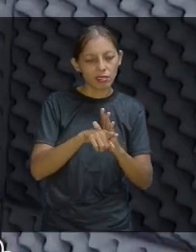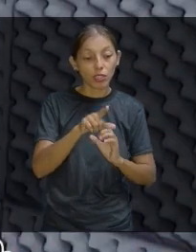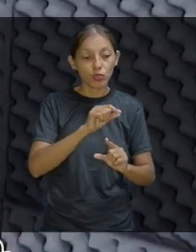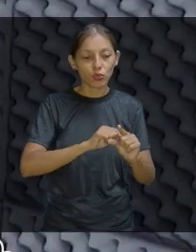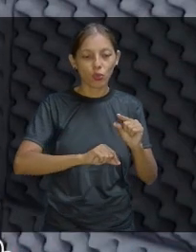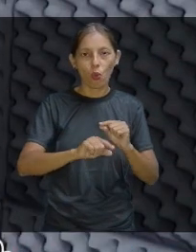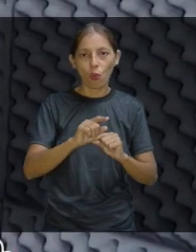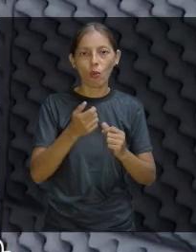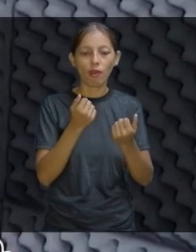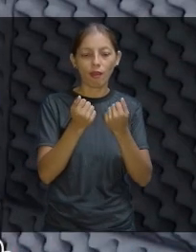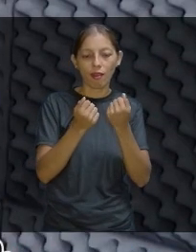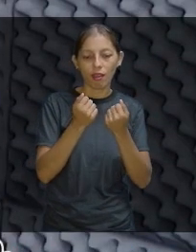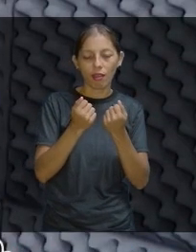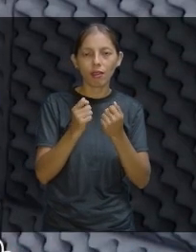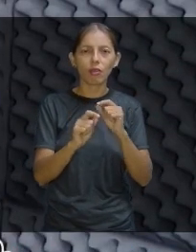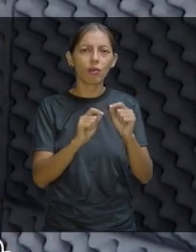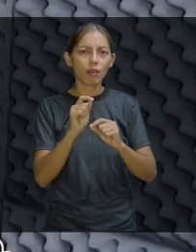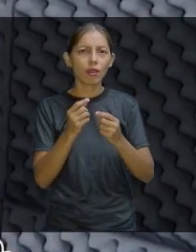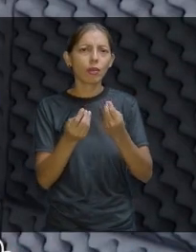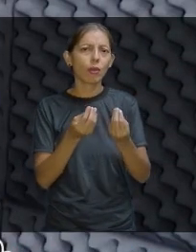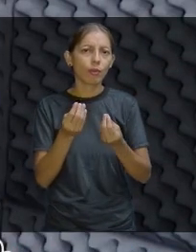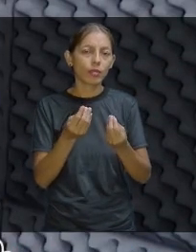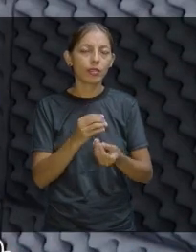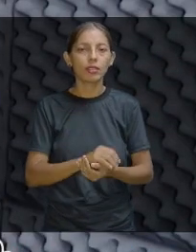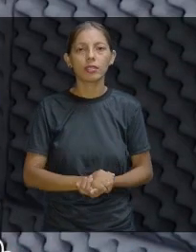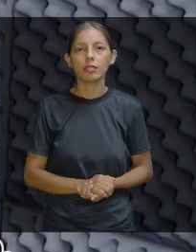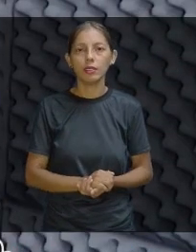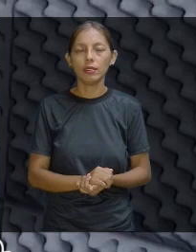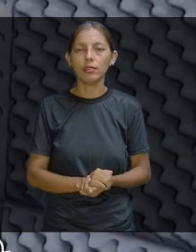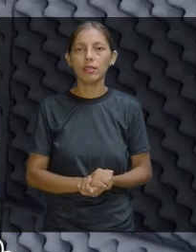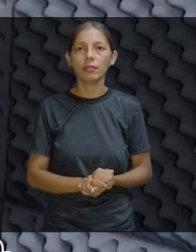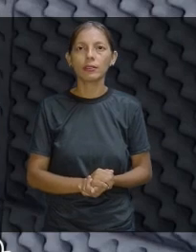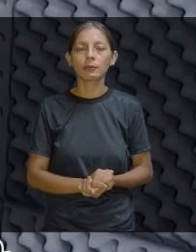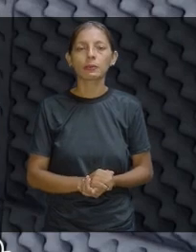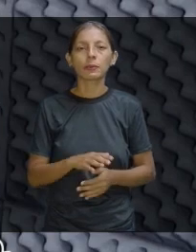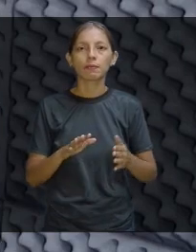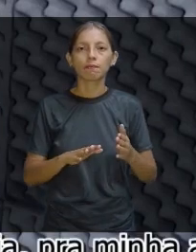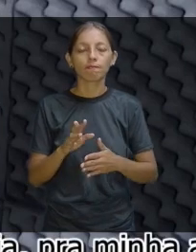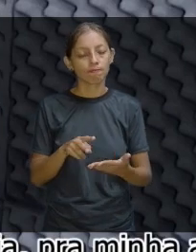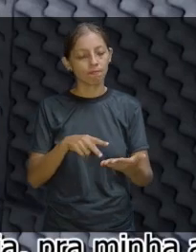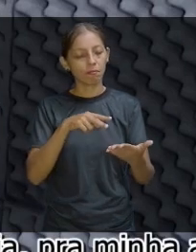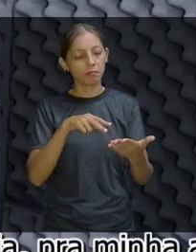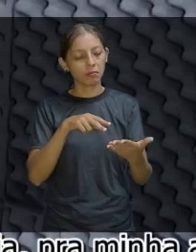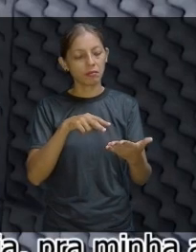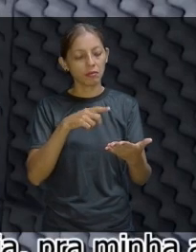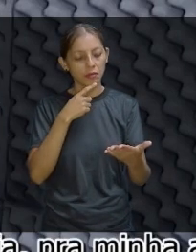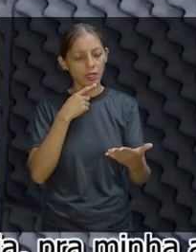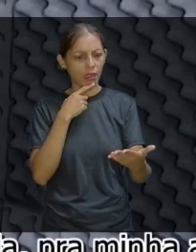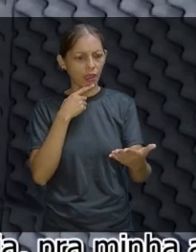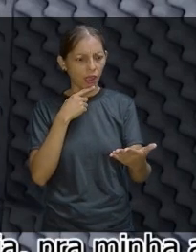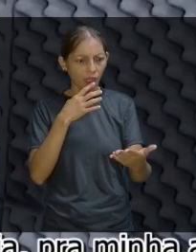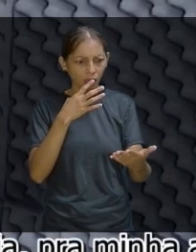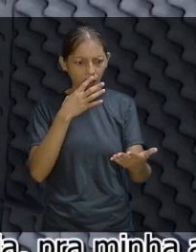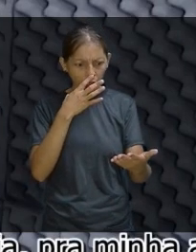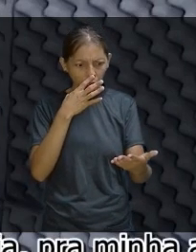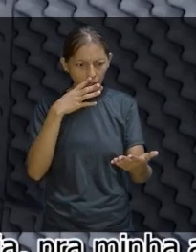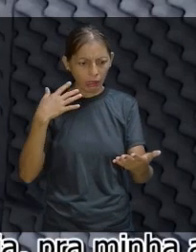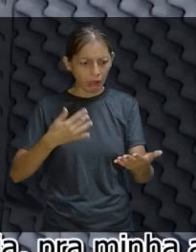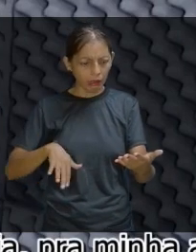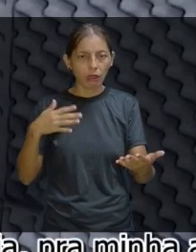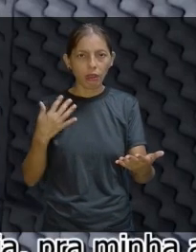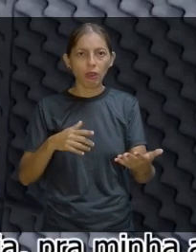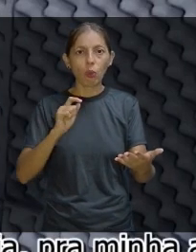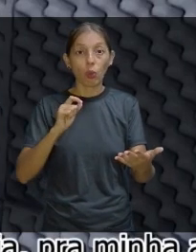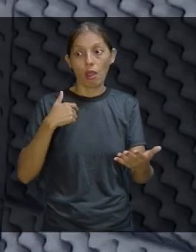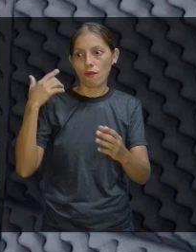antiga, seja agora a inteligência artificial, é receber uma informação que você olha e fica espantado. Olha, meu Deus, eu preciso mandar isso aqui